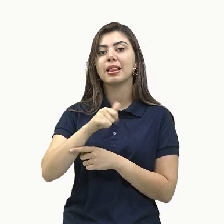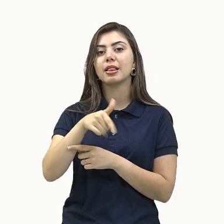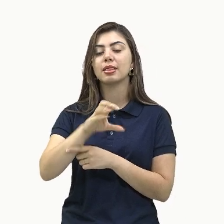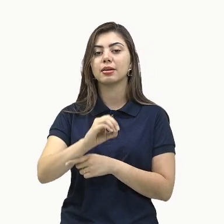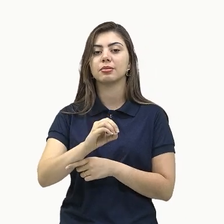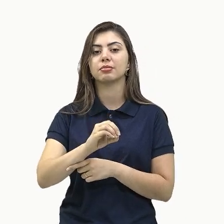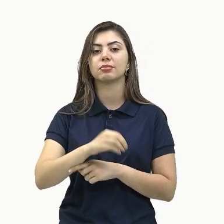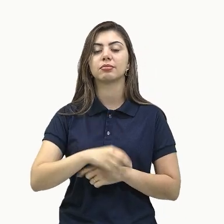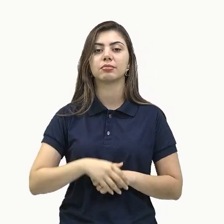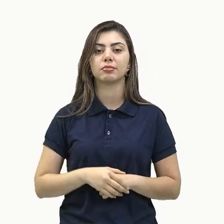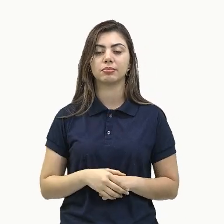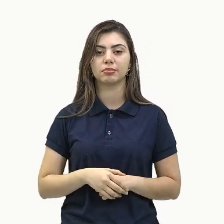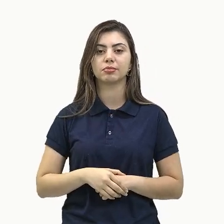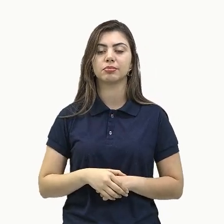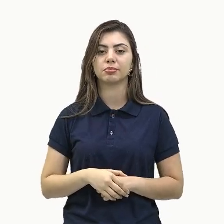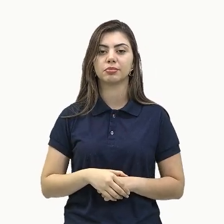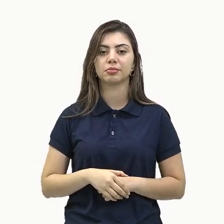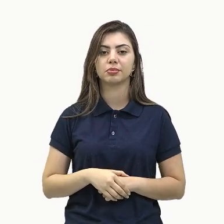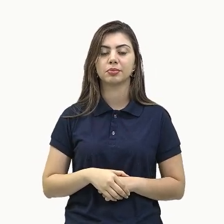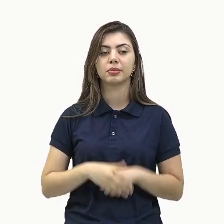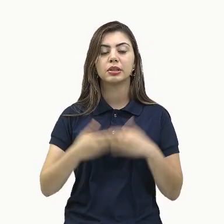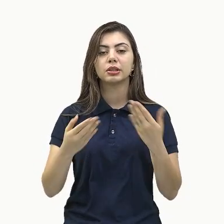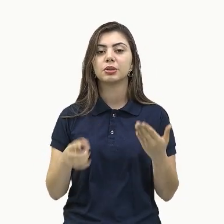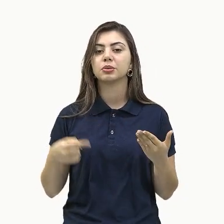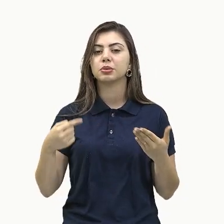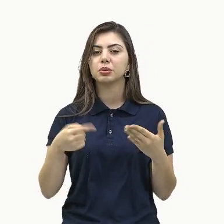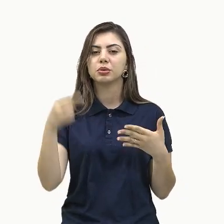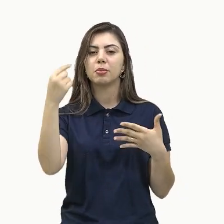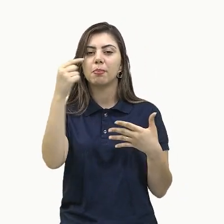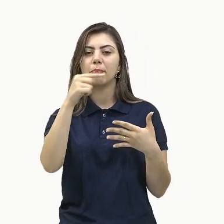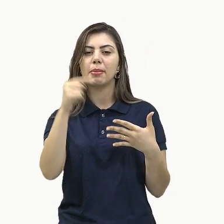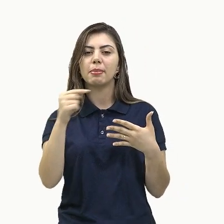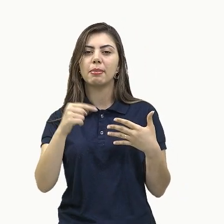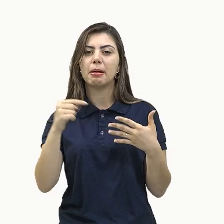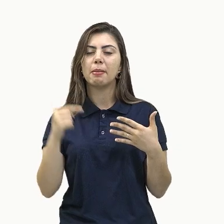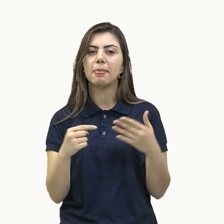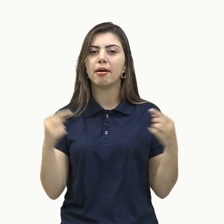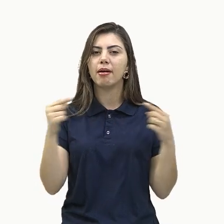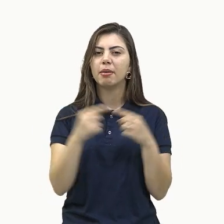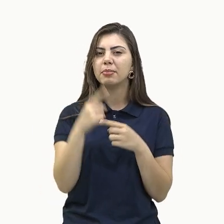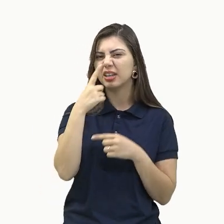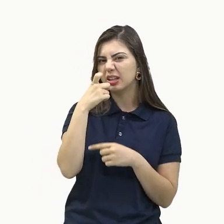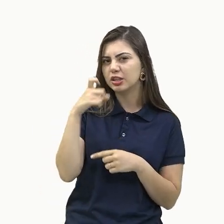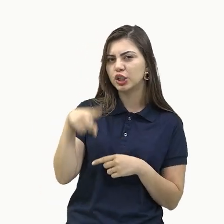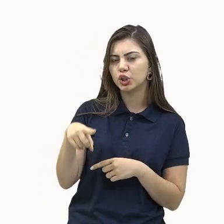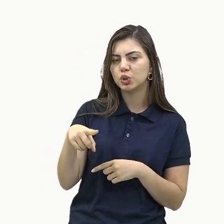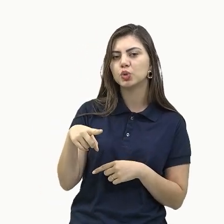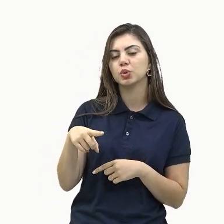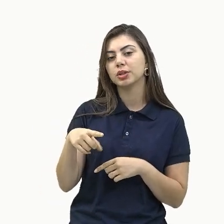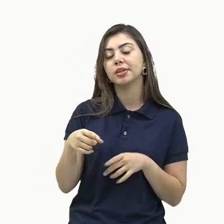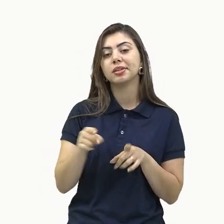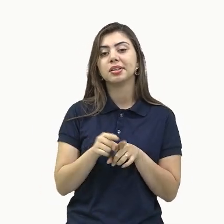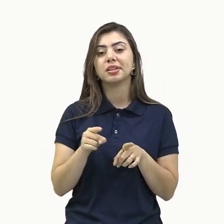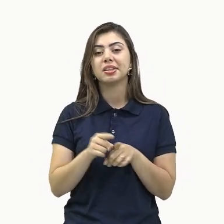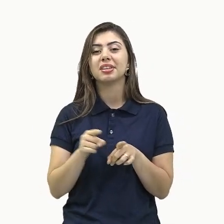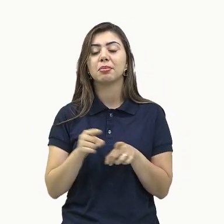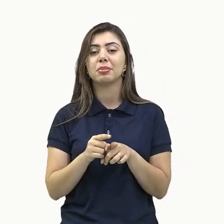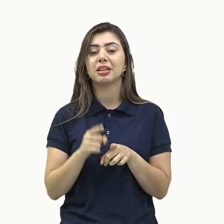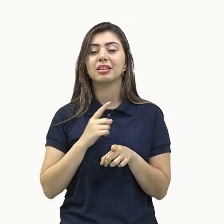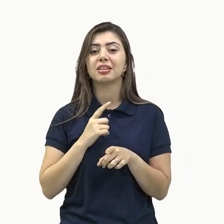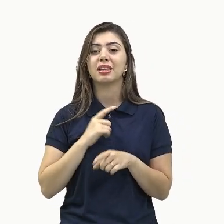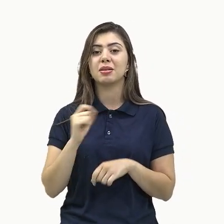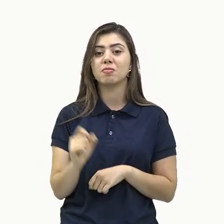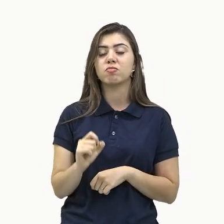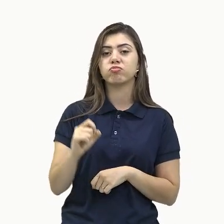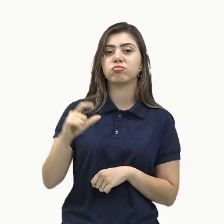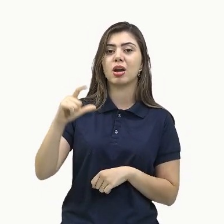somente. Quando a gente fala dessas quantidades, então, de lixo sendo gerado, e dessa ínfima parte